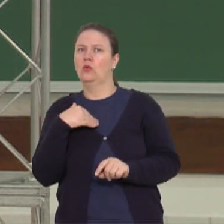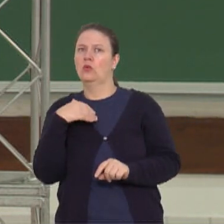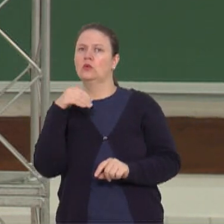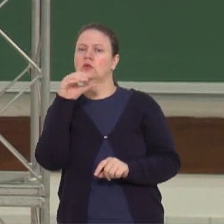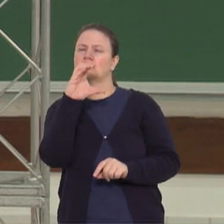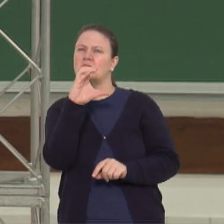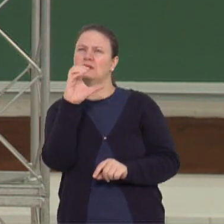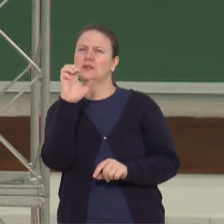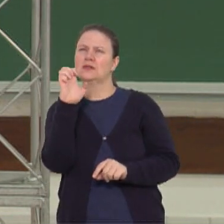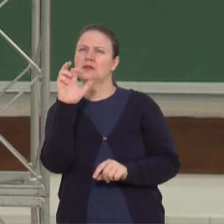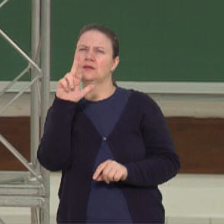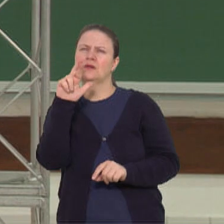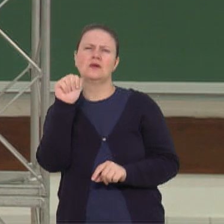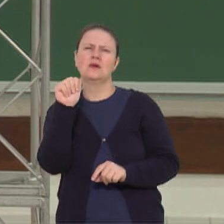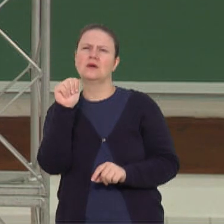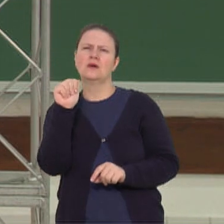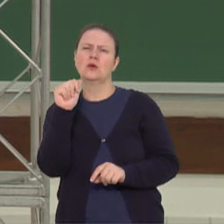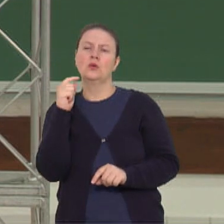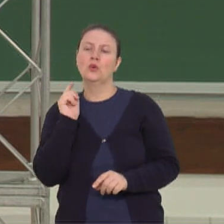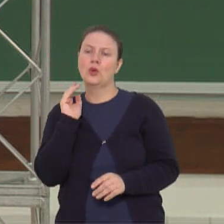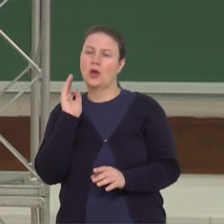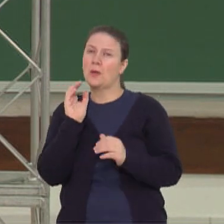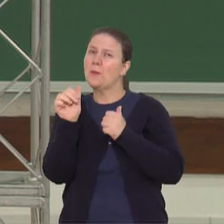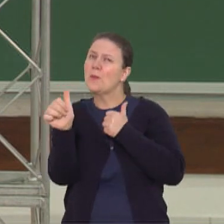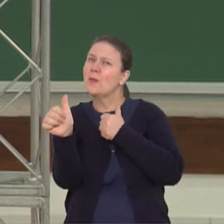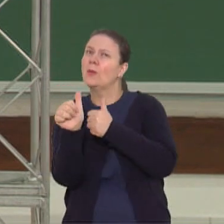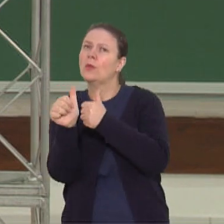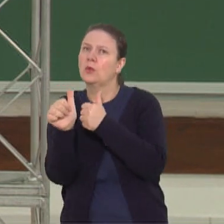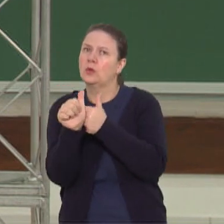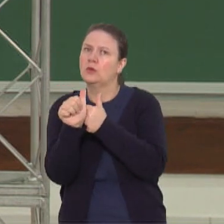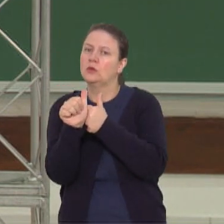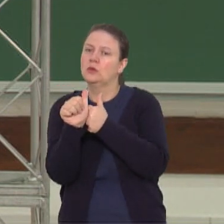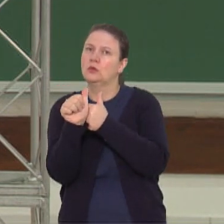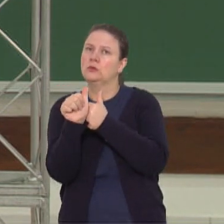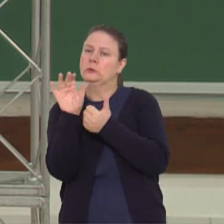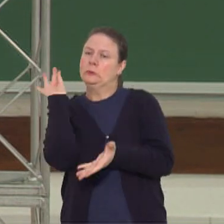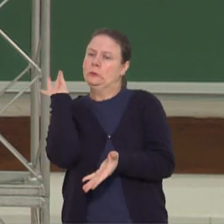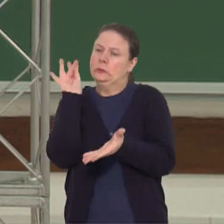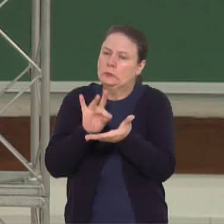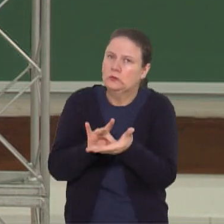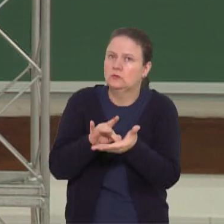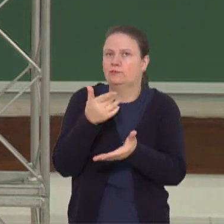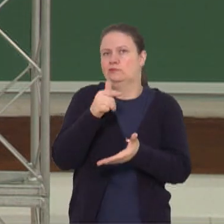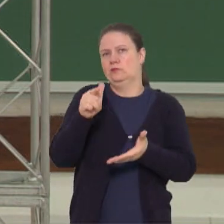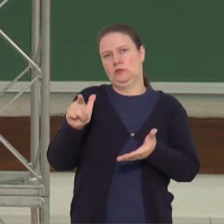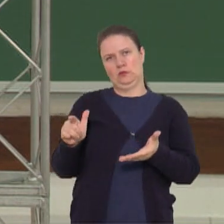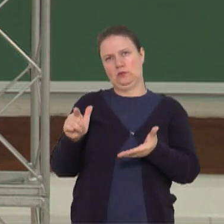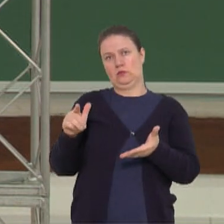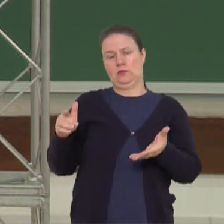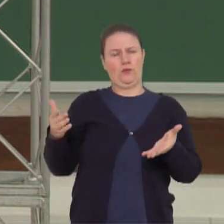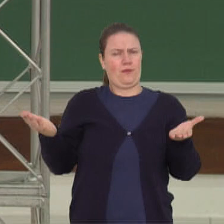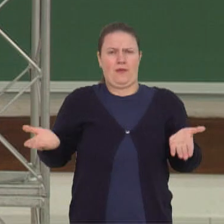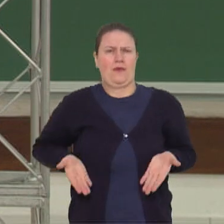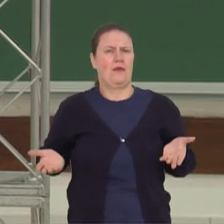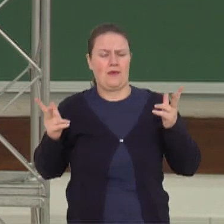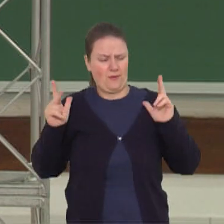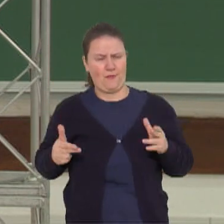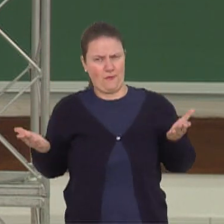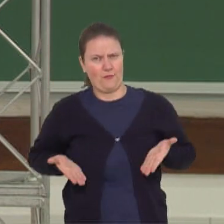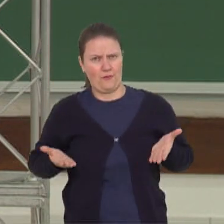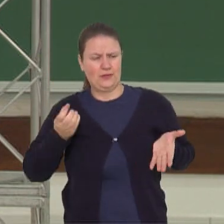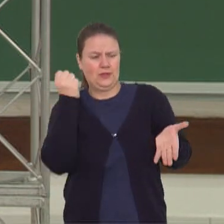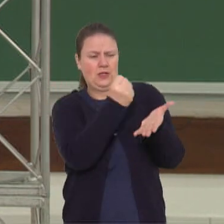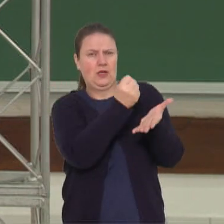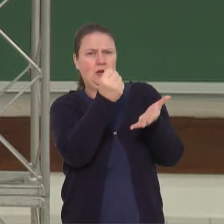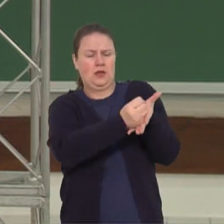ou aproximadamente? Porque não há registros exatos do nascimento. Não tinham, como se tem hoje, cartórios ou fontes de registro para quando a